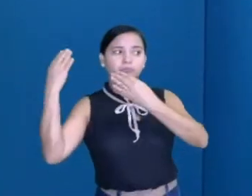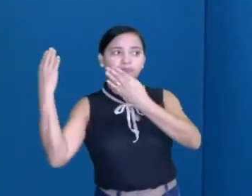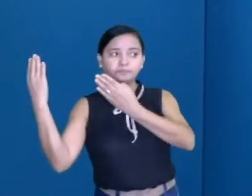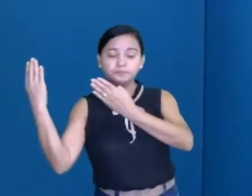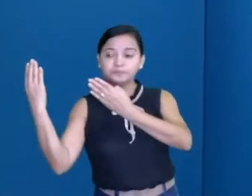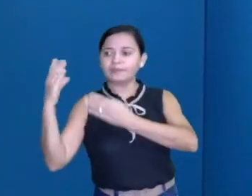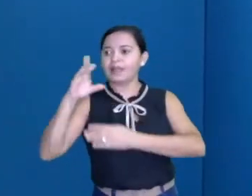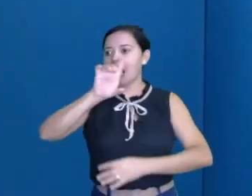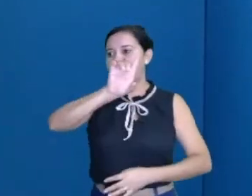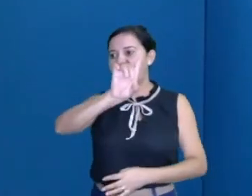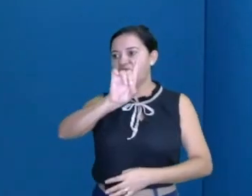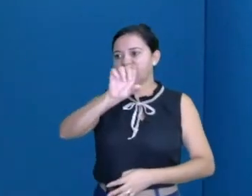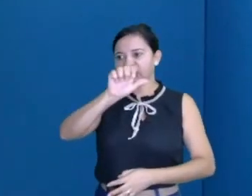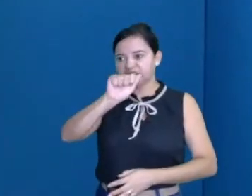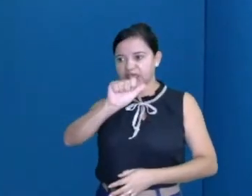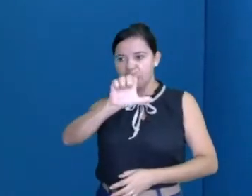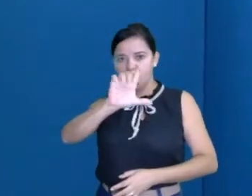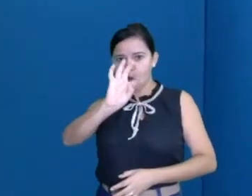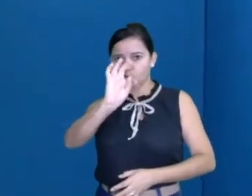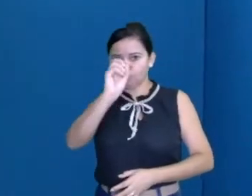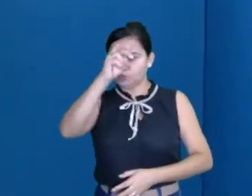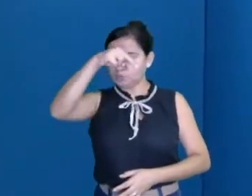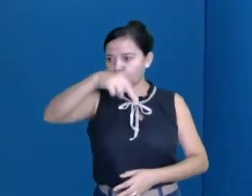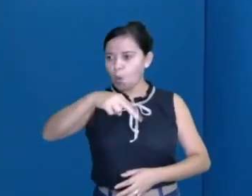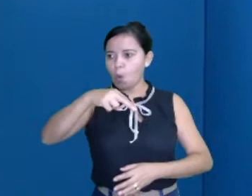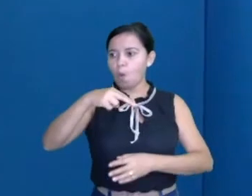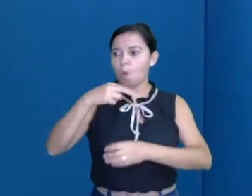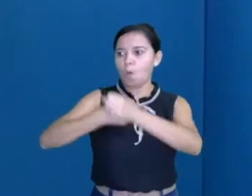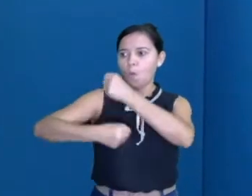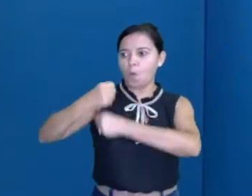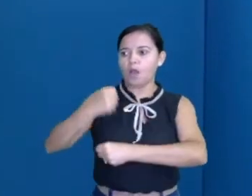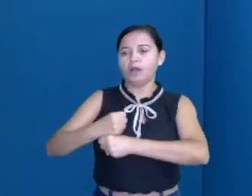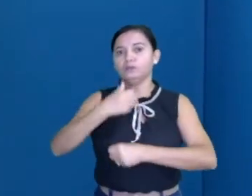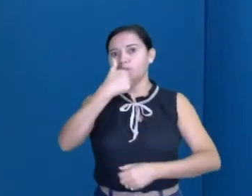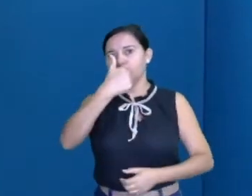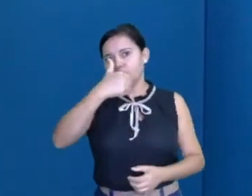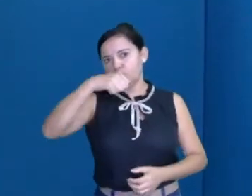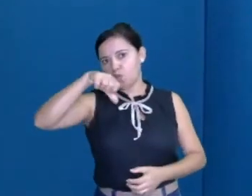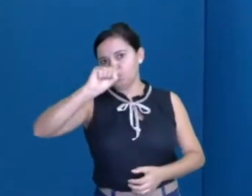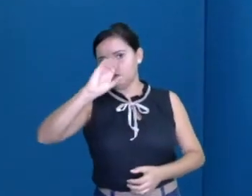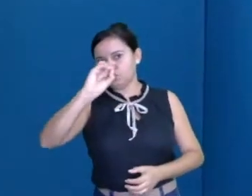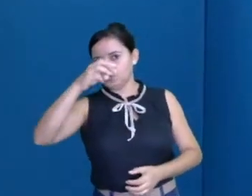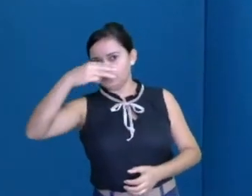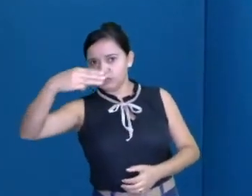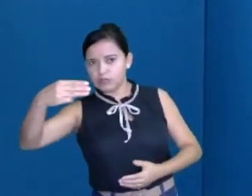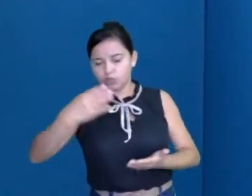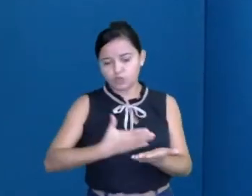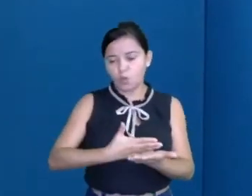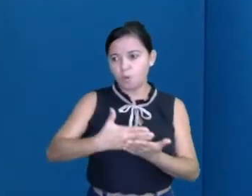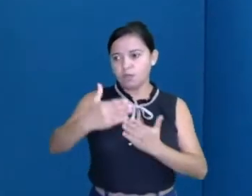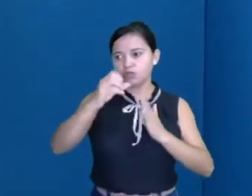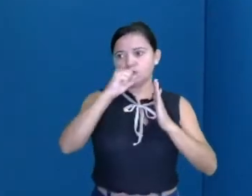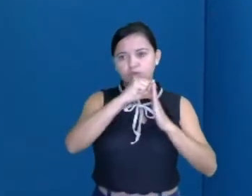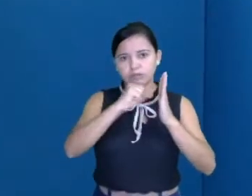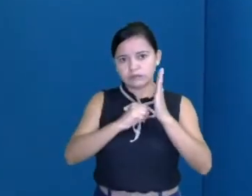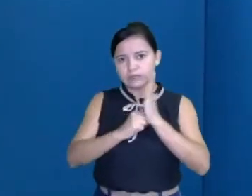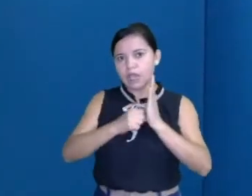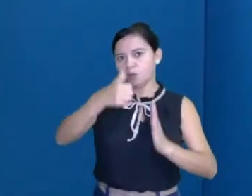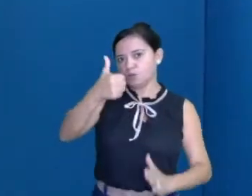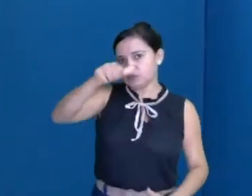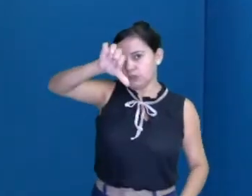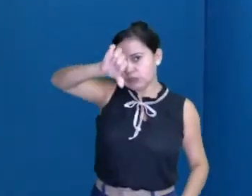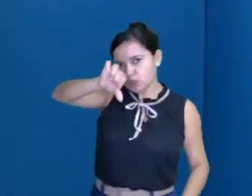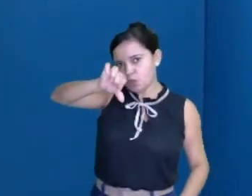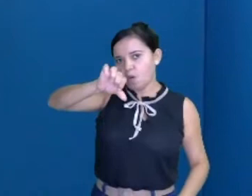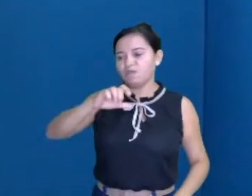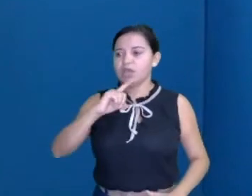que foi concebido a partir de 1803, tá? Lá no comecinho do século, justamente século XIX. E